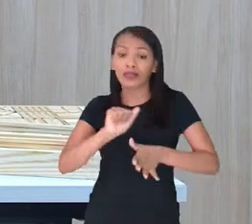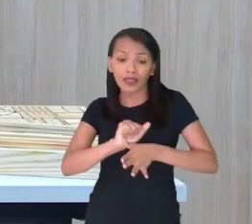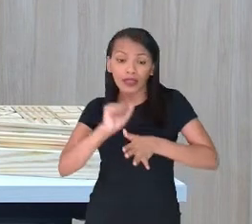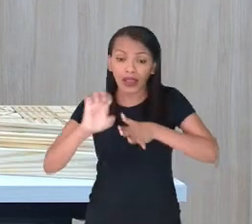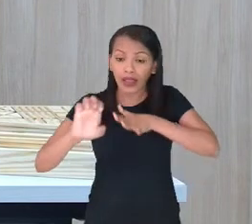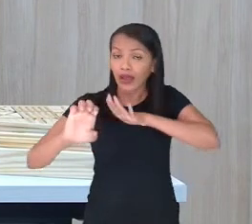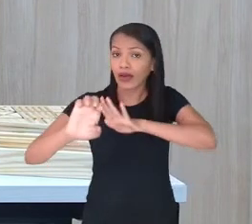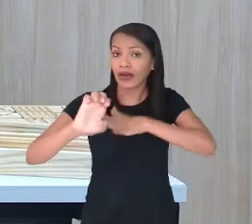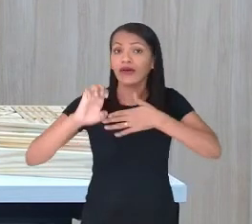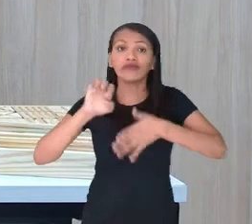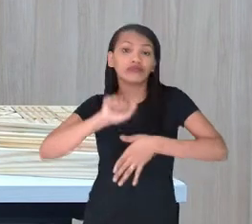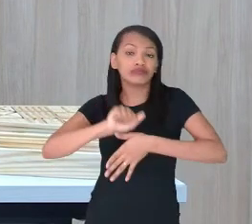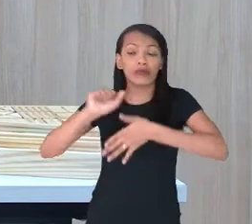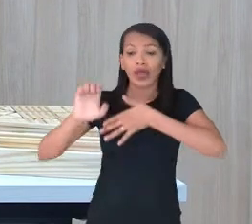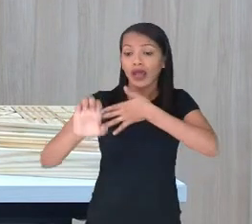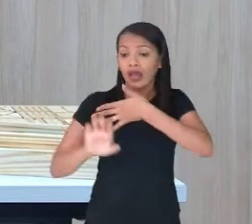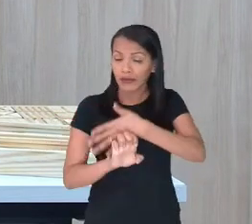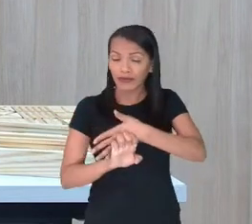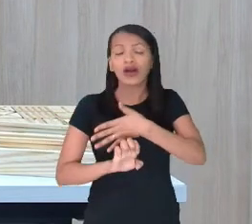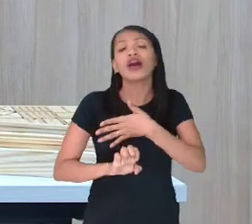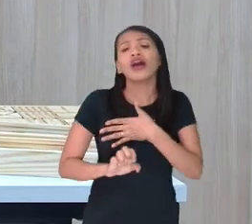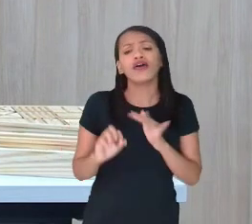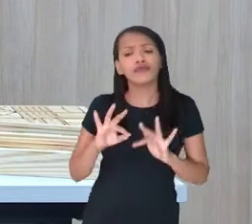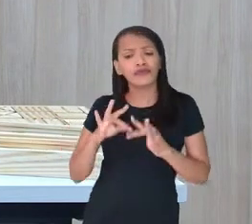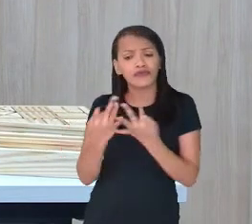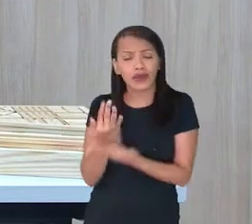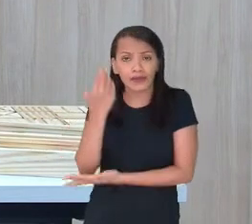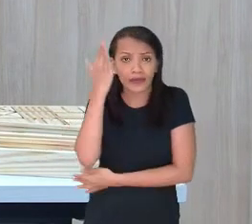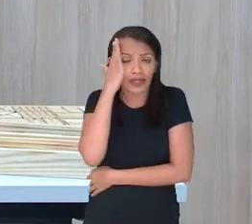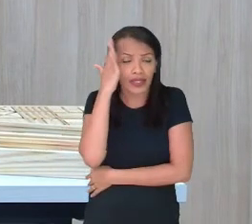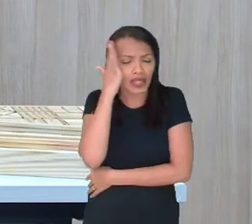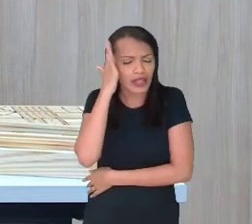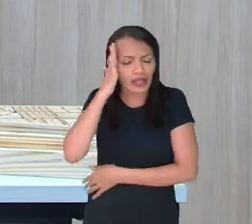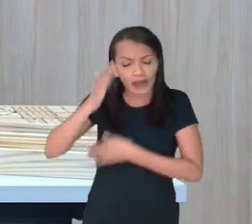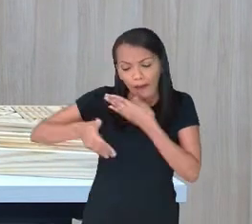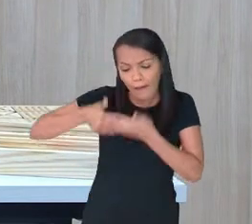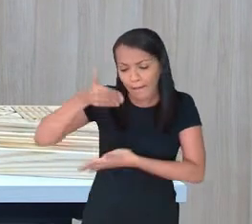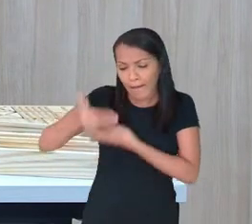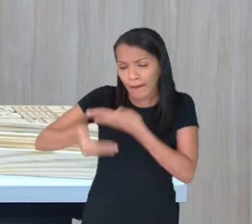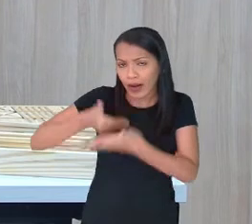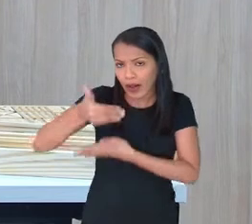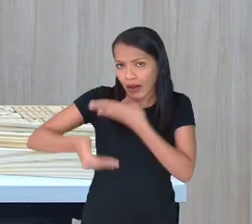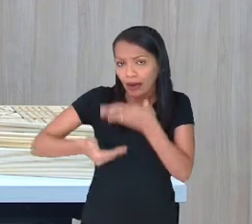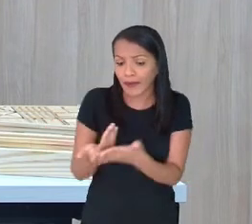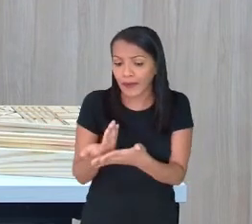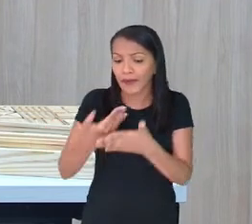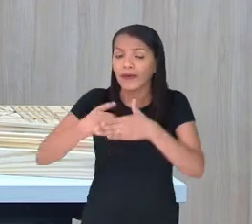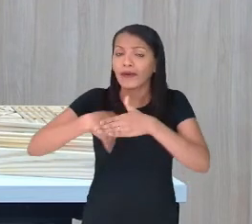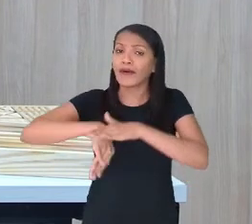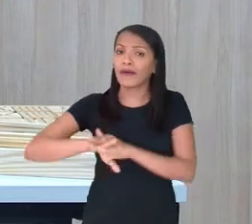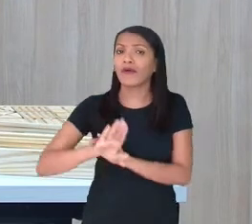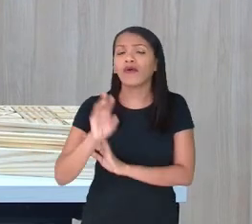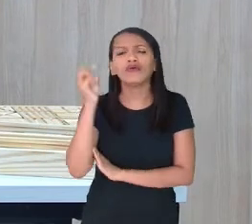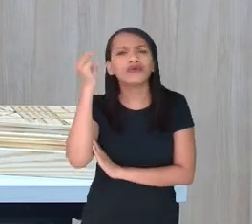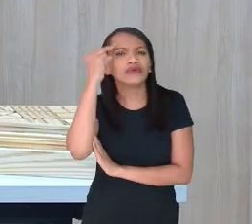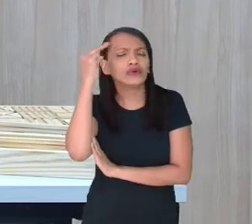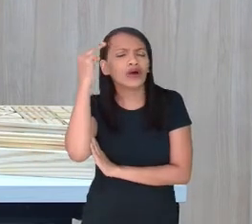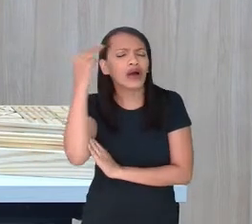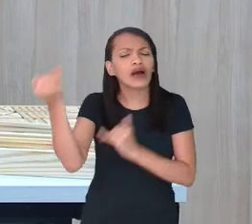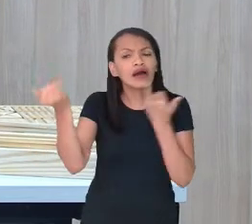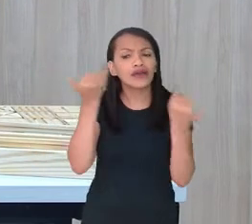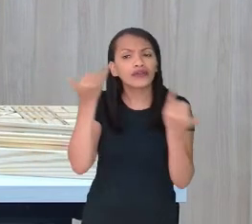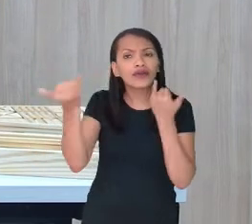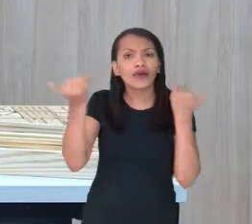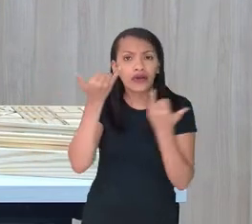seja a família, compreender esse processo de guardar, de reter essa